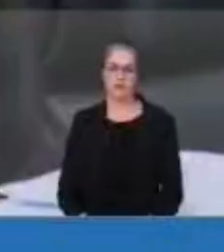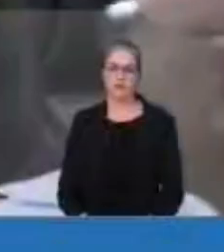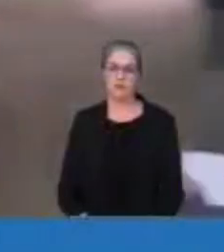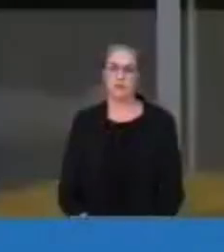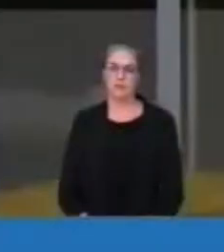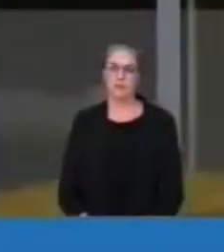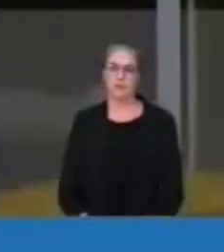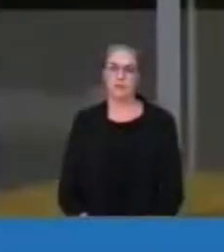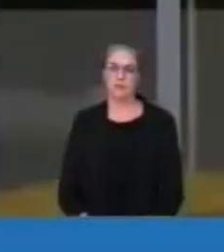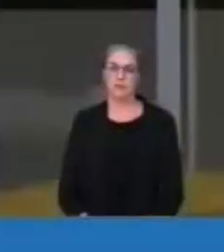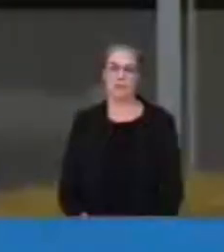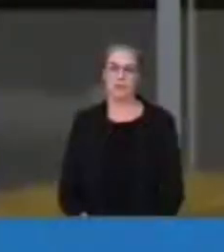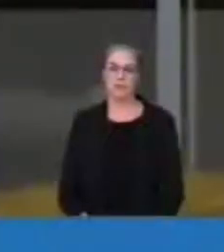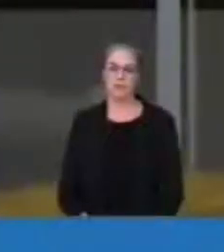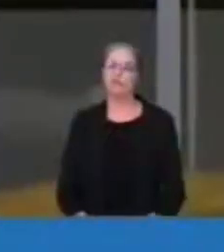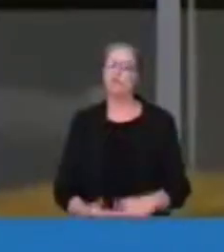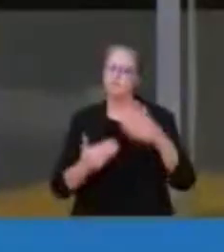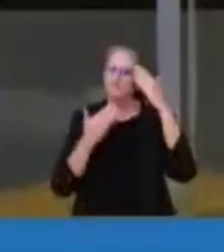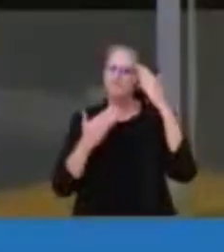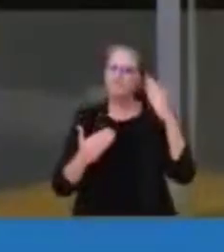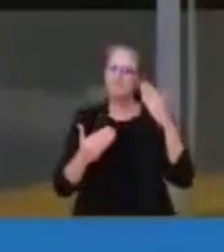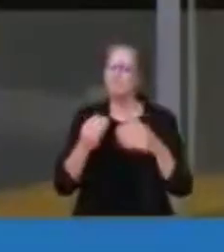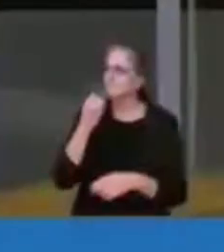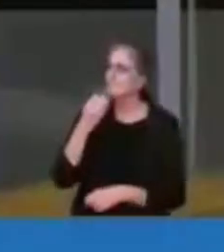para agradecer, presidente, acho que valeu a pena